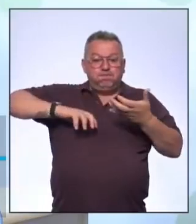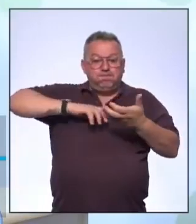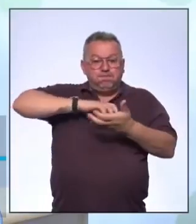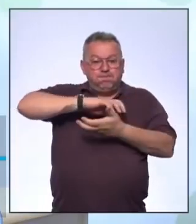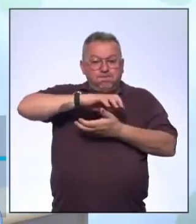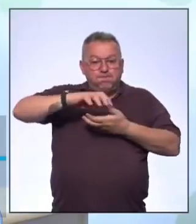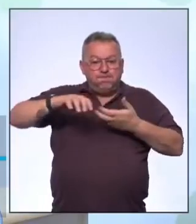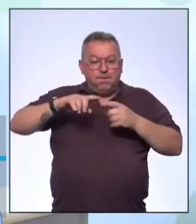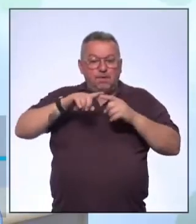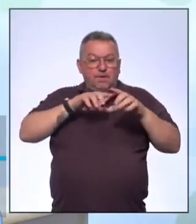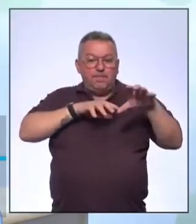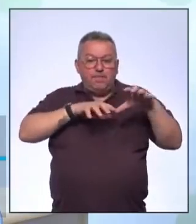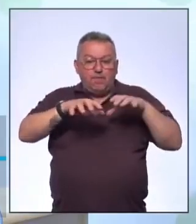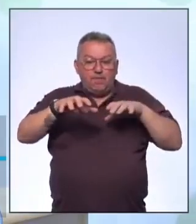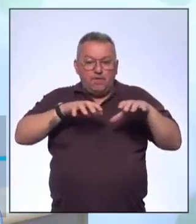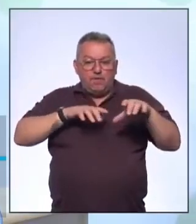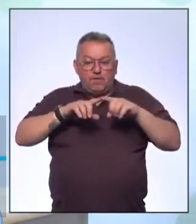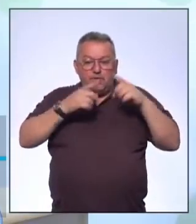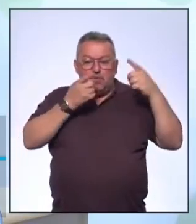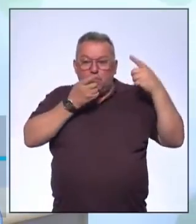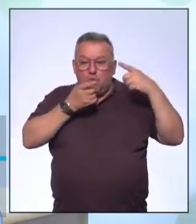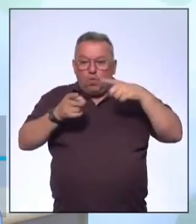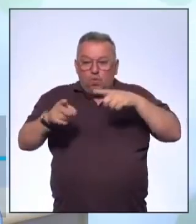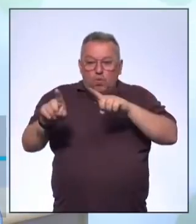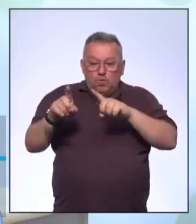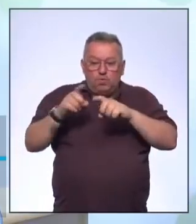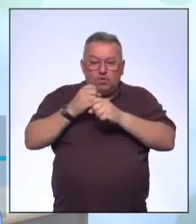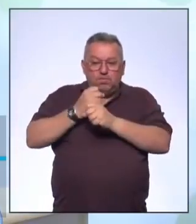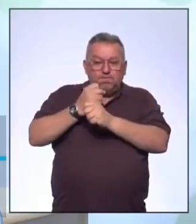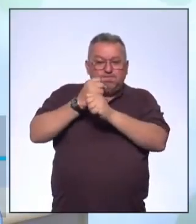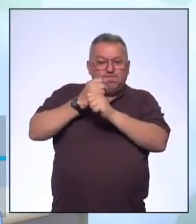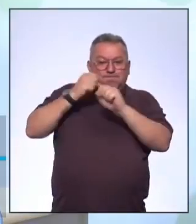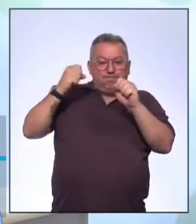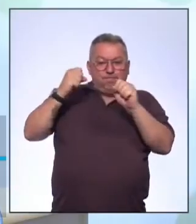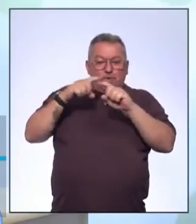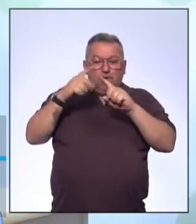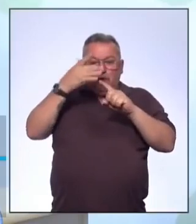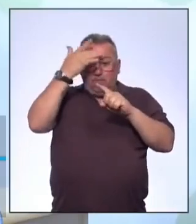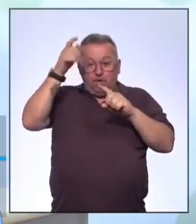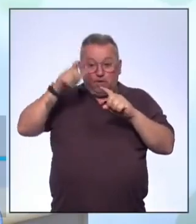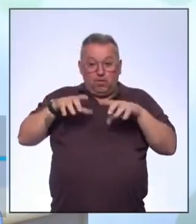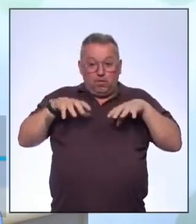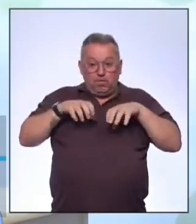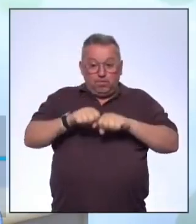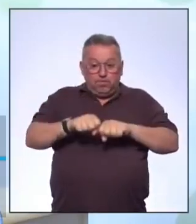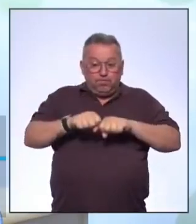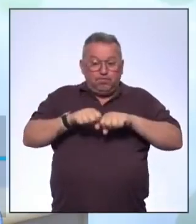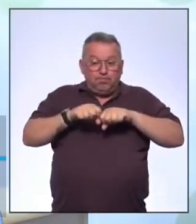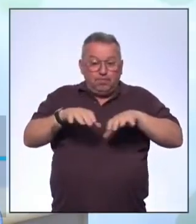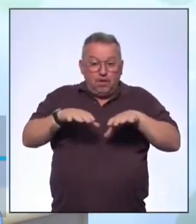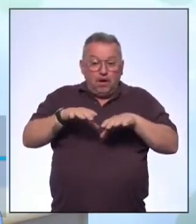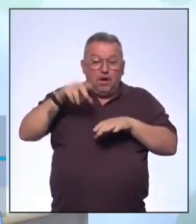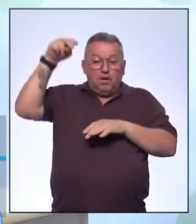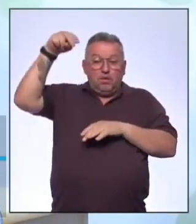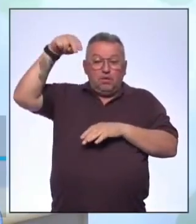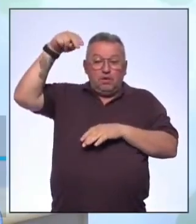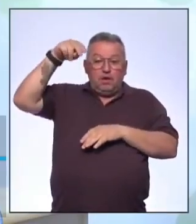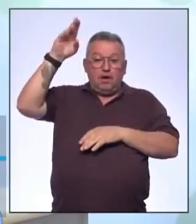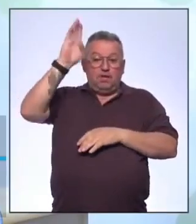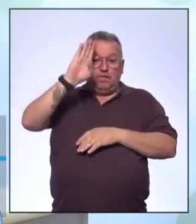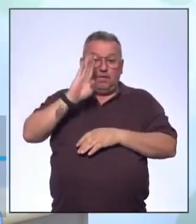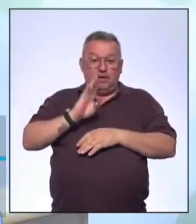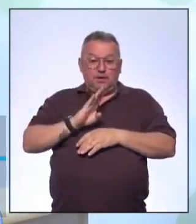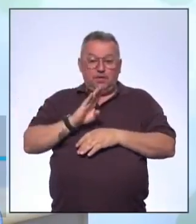desses movimentos de levantes contra a dominação dos colonizadores aqui no Nordeste brasileiro,